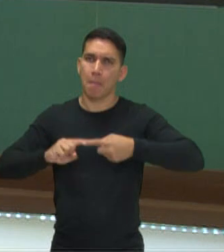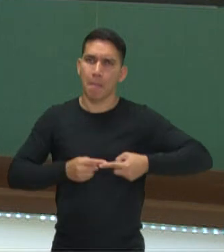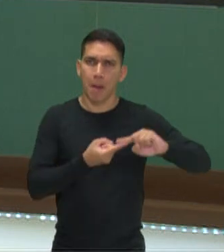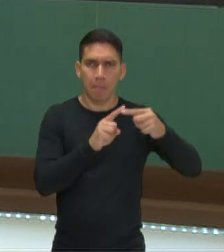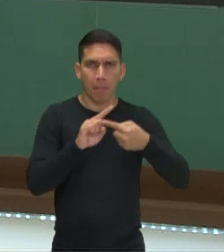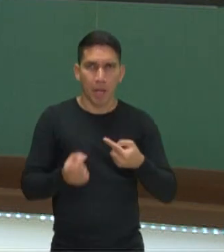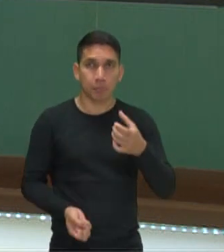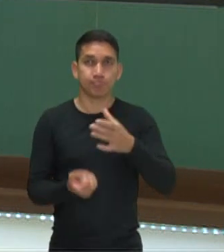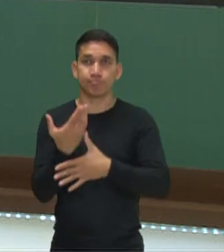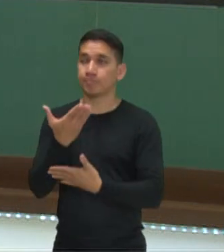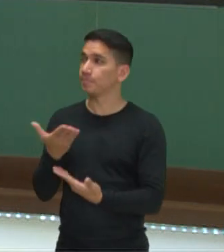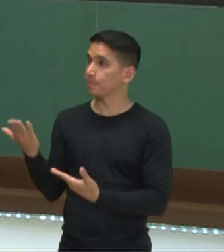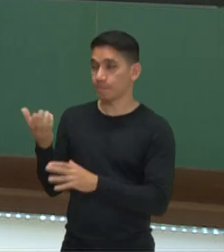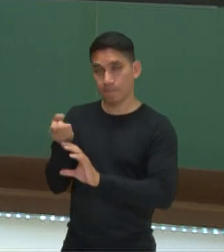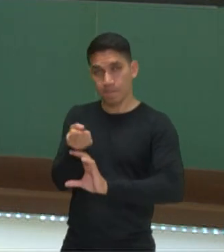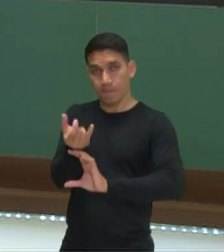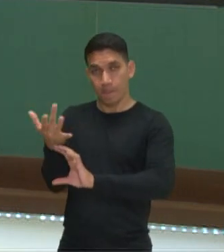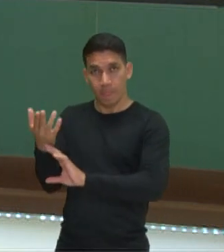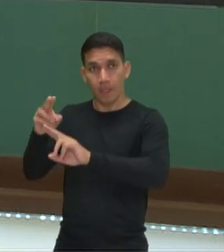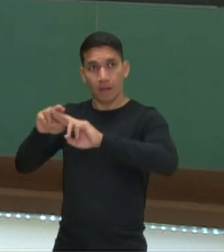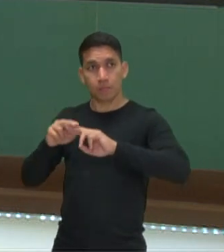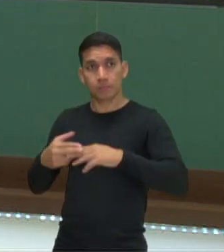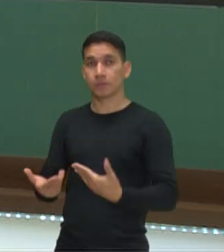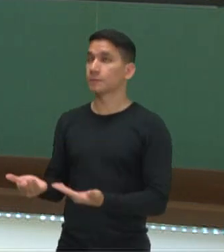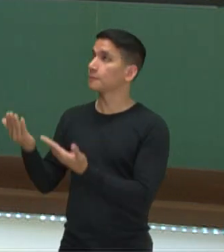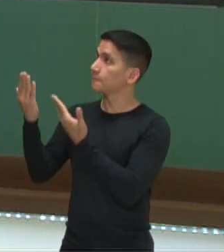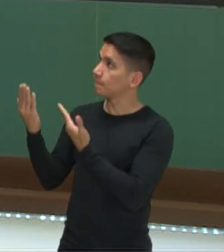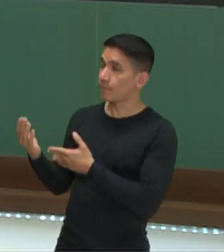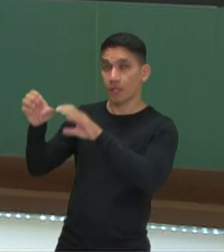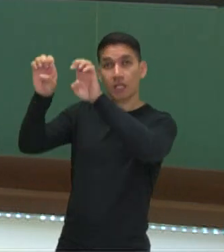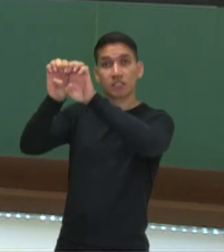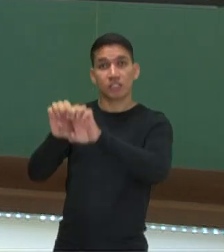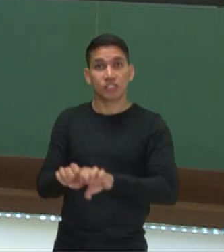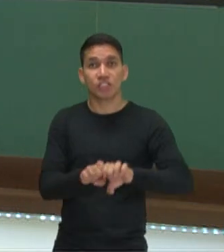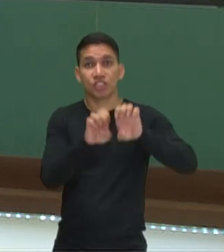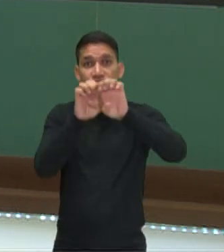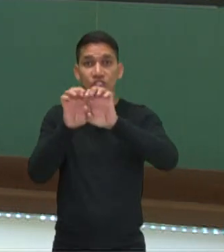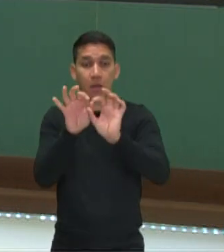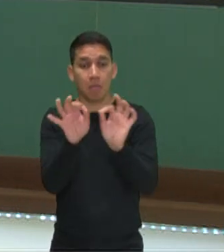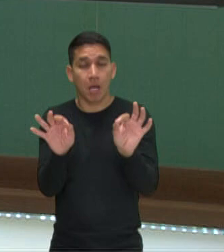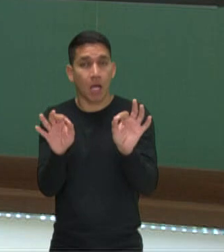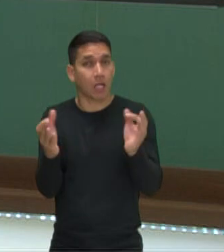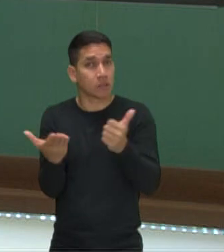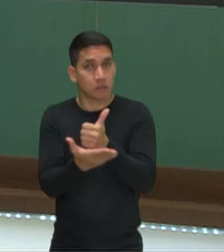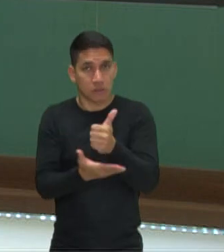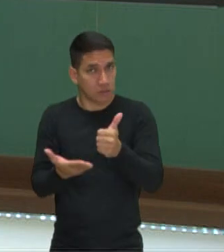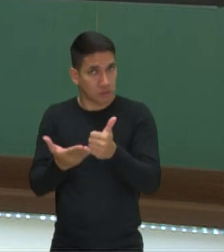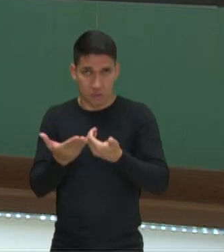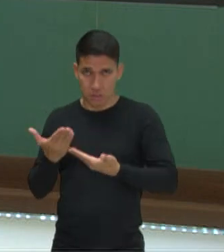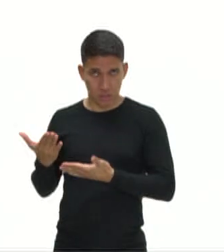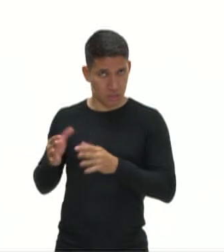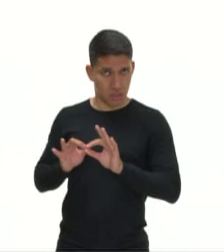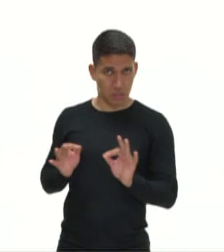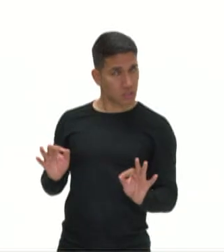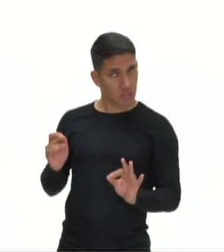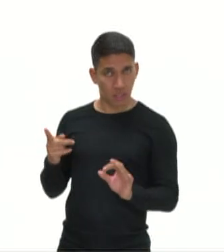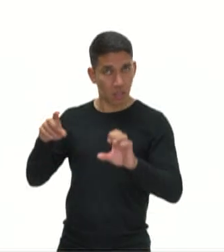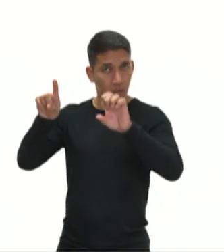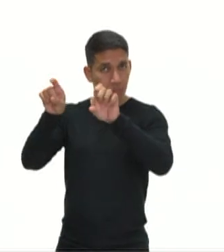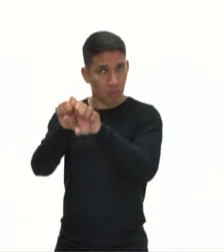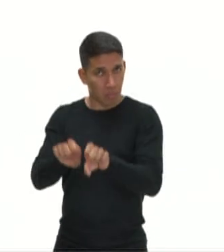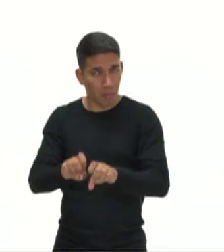este polímero. Então, nós temos aqui a estrutura básica mínima, tá? A estrutura química mínima